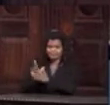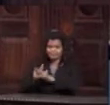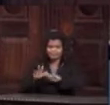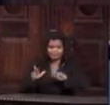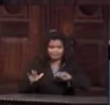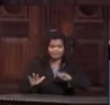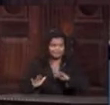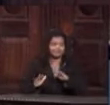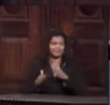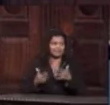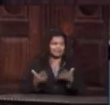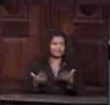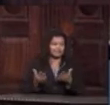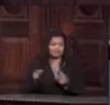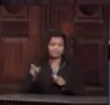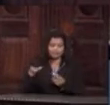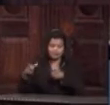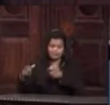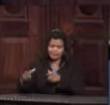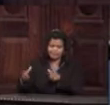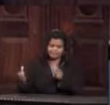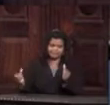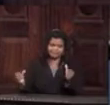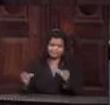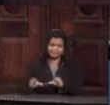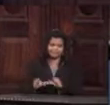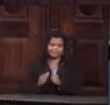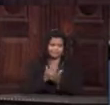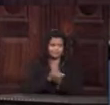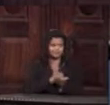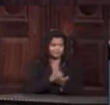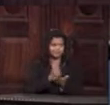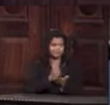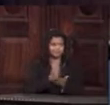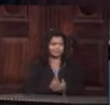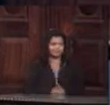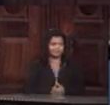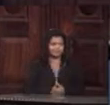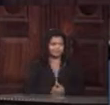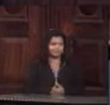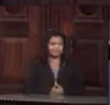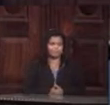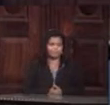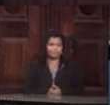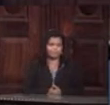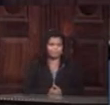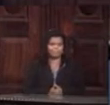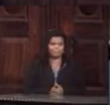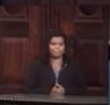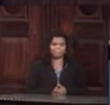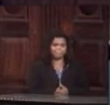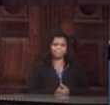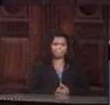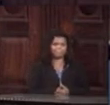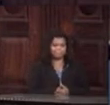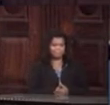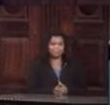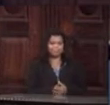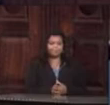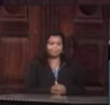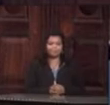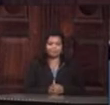da trabalhadora eo trabalhador brasileiro terceirização universalizada esta que foi complementada pela